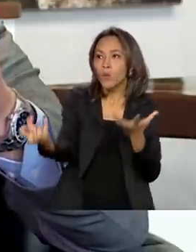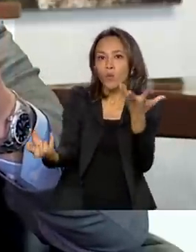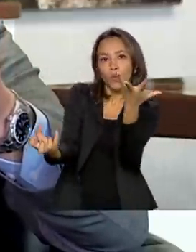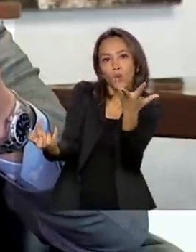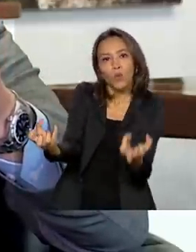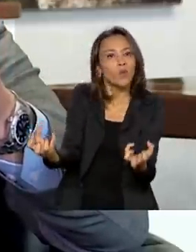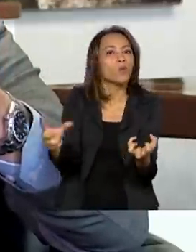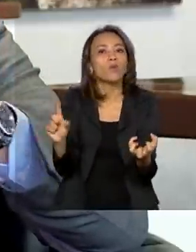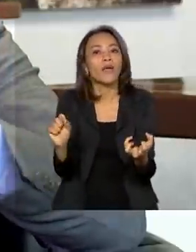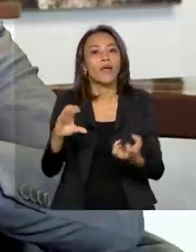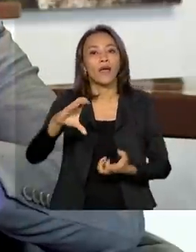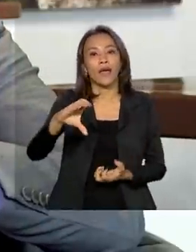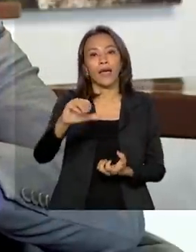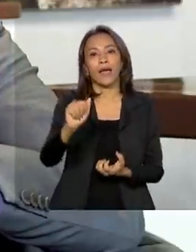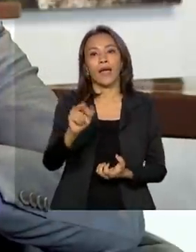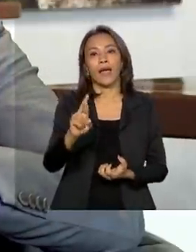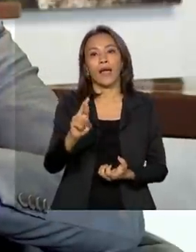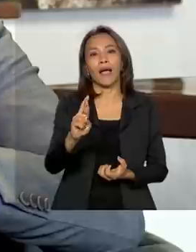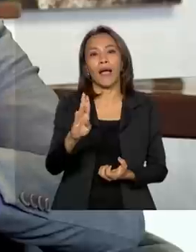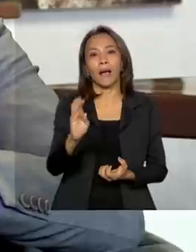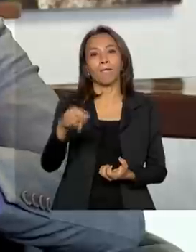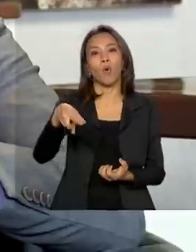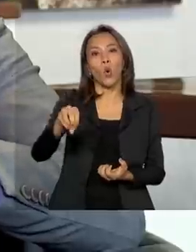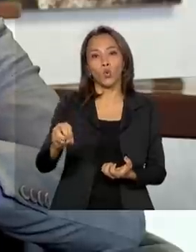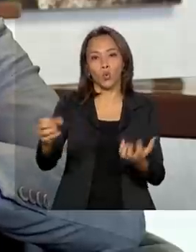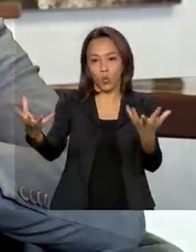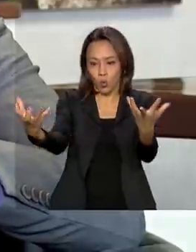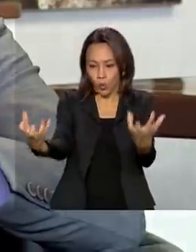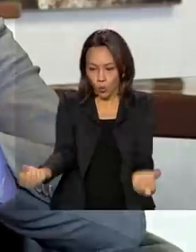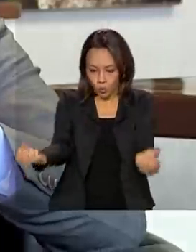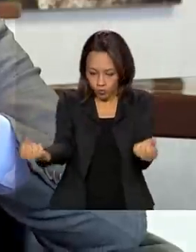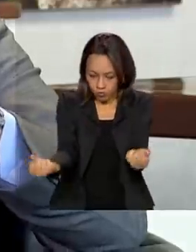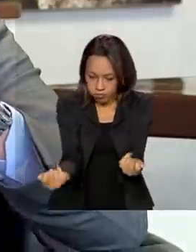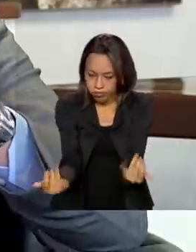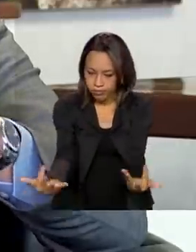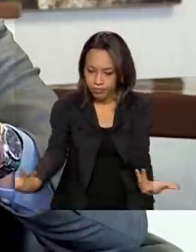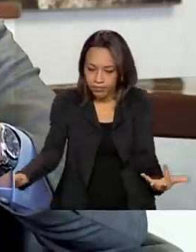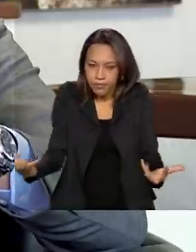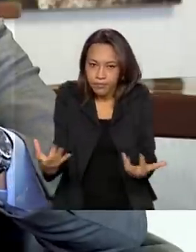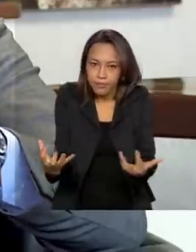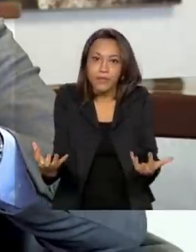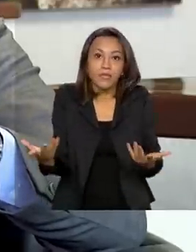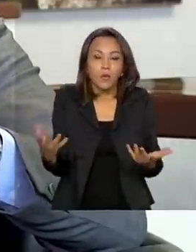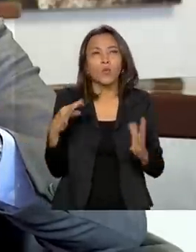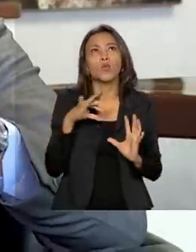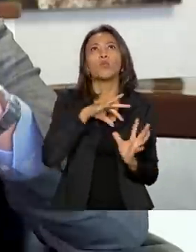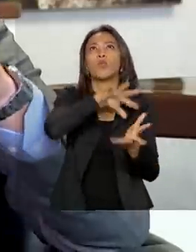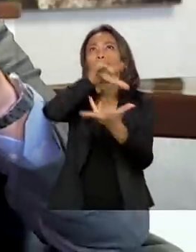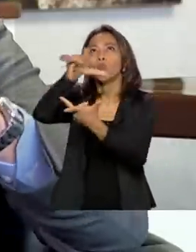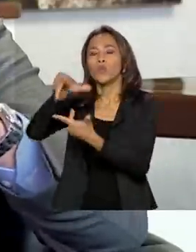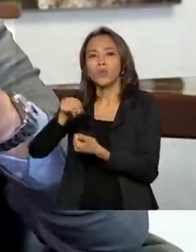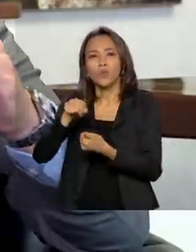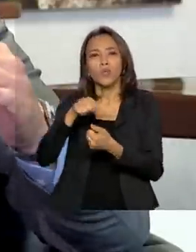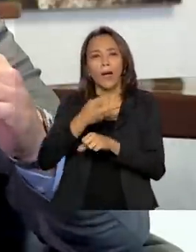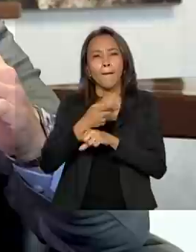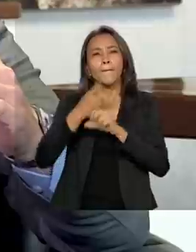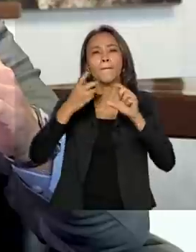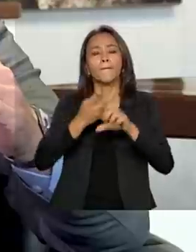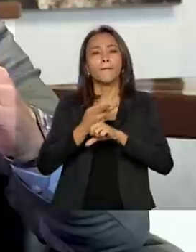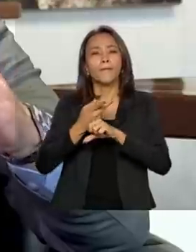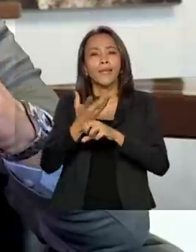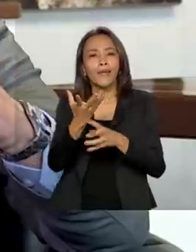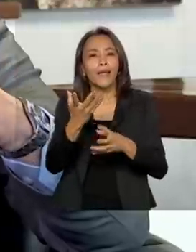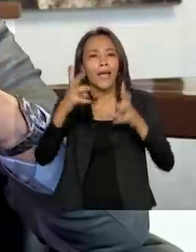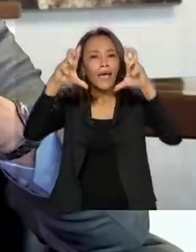fixação do carbono no solo. Então, no momento em que o mundo procura reduzir as suas